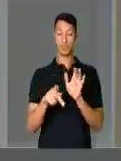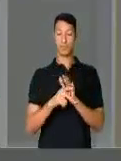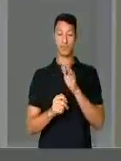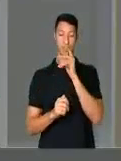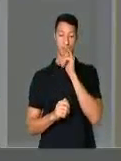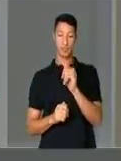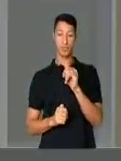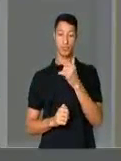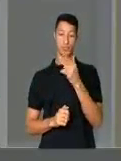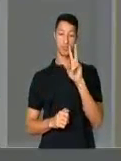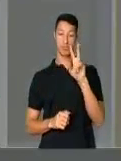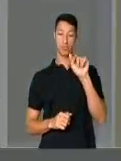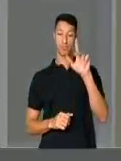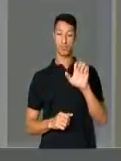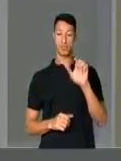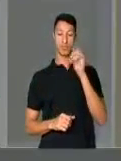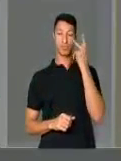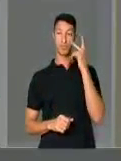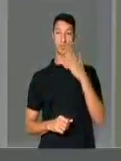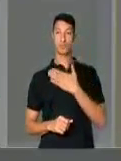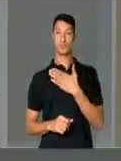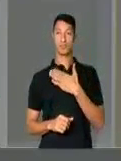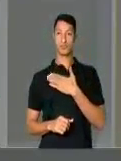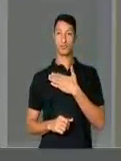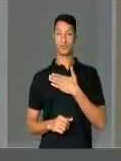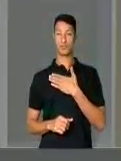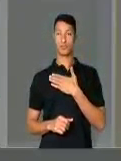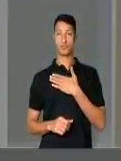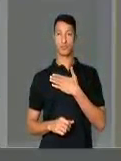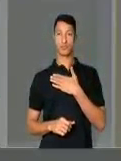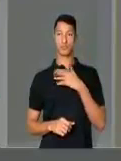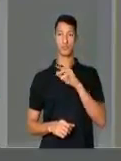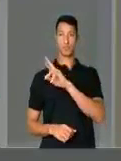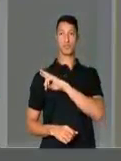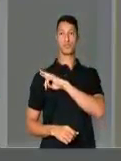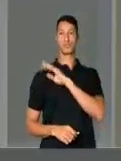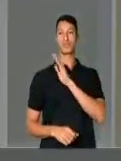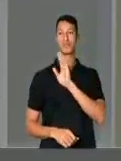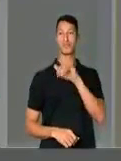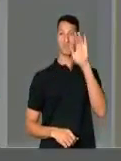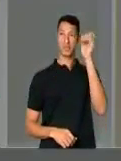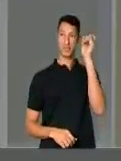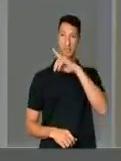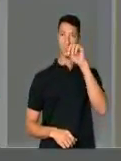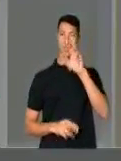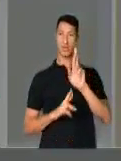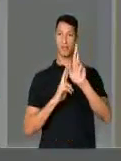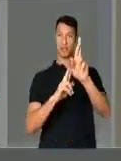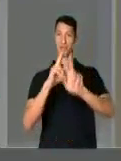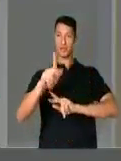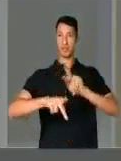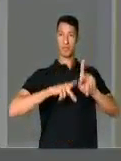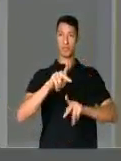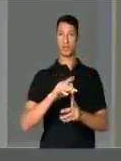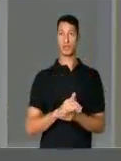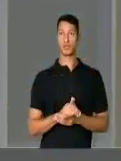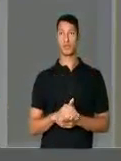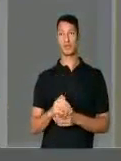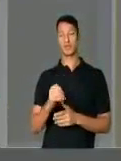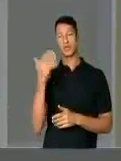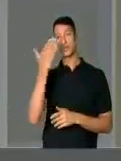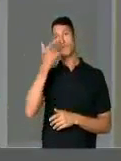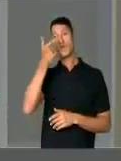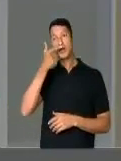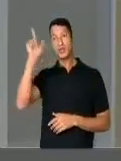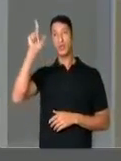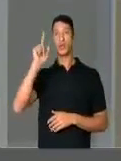assumi em 2011, na vaga de Ana Reis, que, para mim, uma das atividades mais difíceis é representar o povo. Não